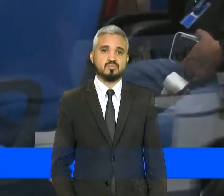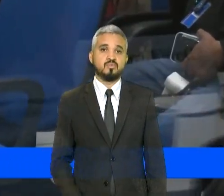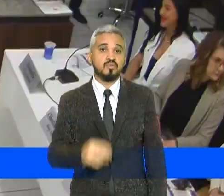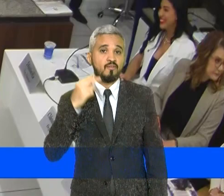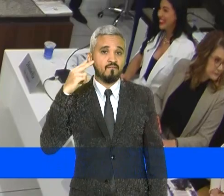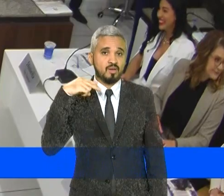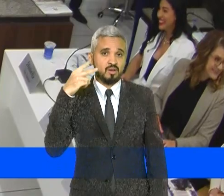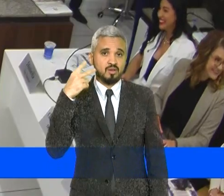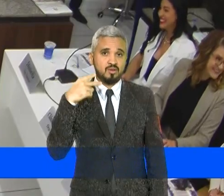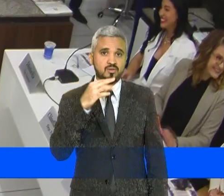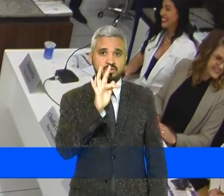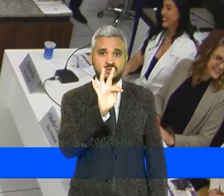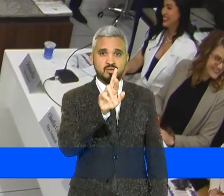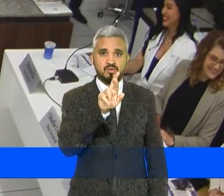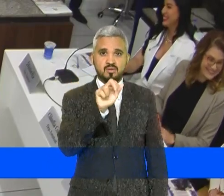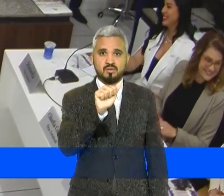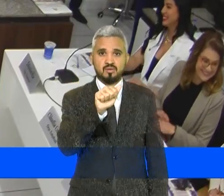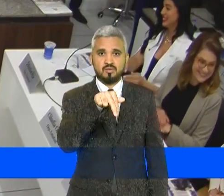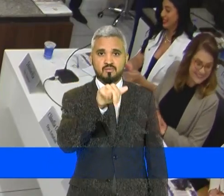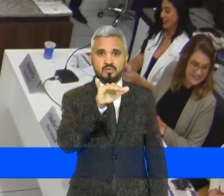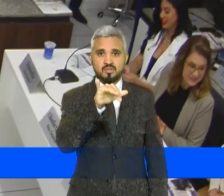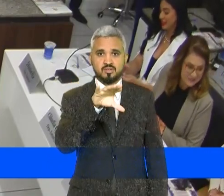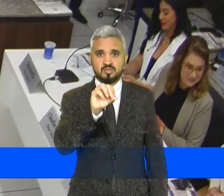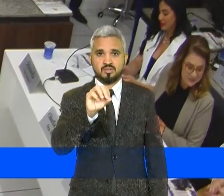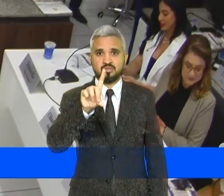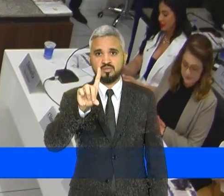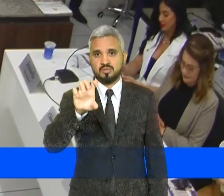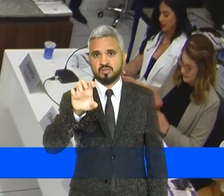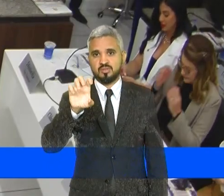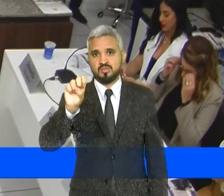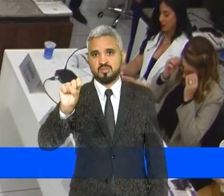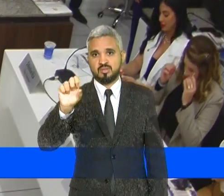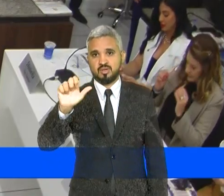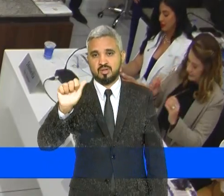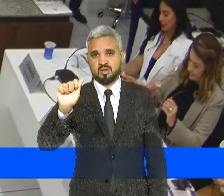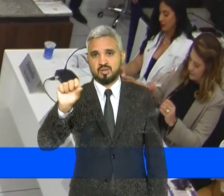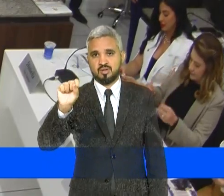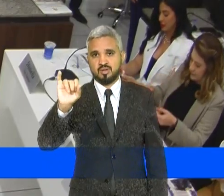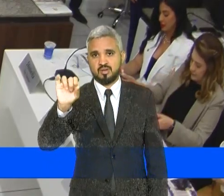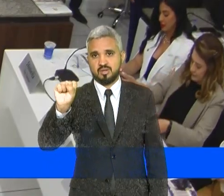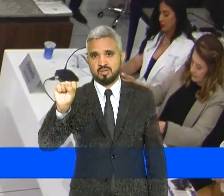Vereador Francisco de Assis Abreu Júnior.